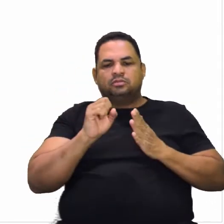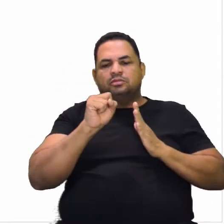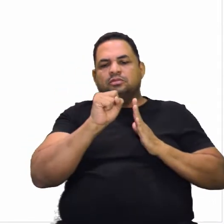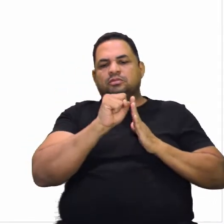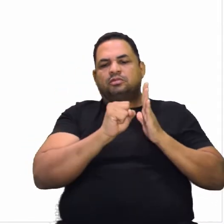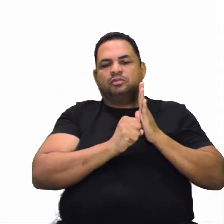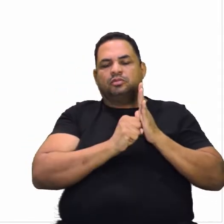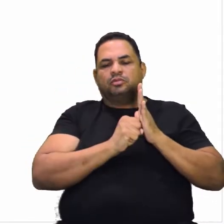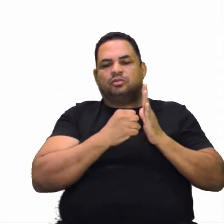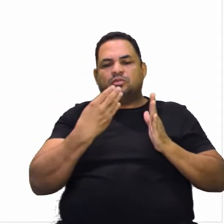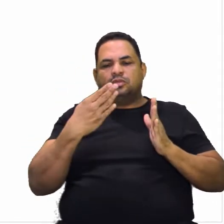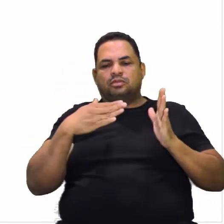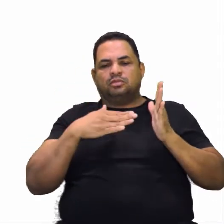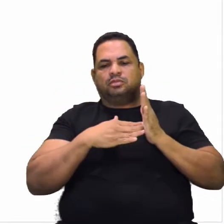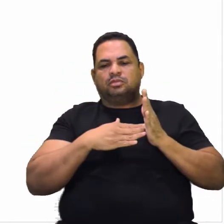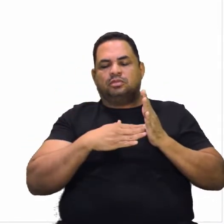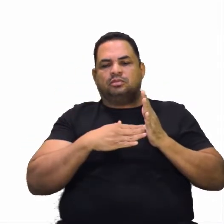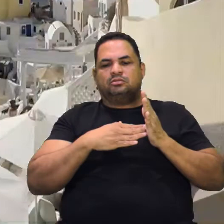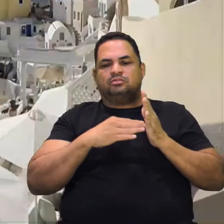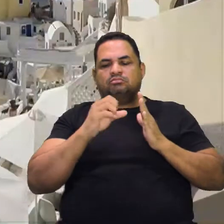I.